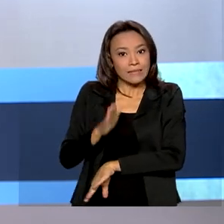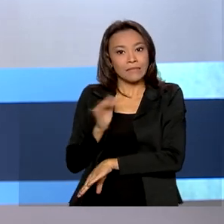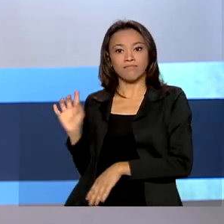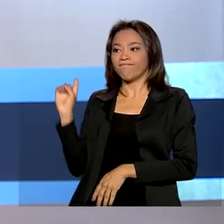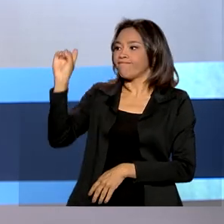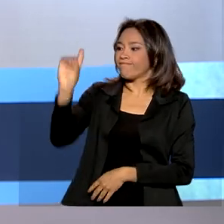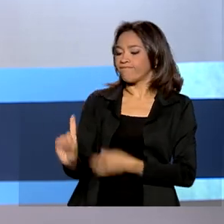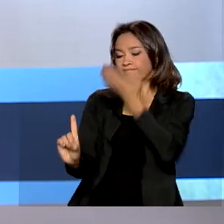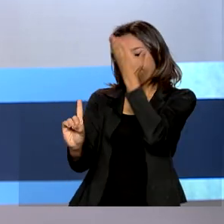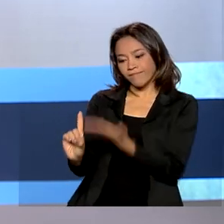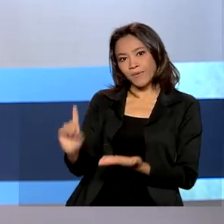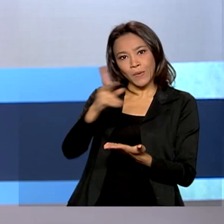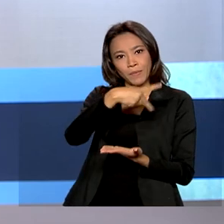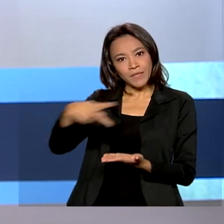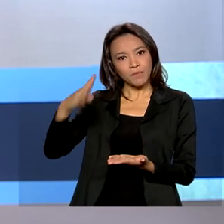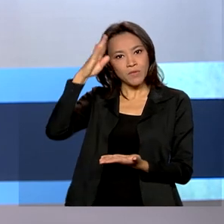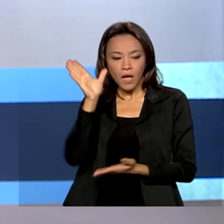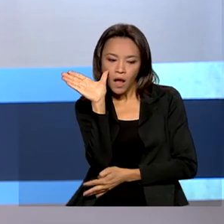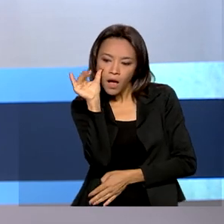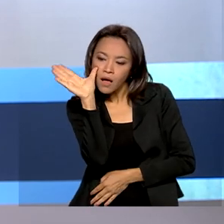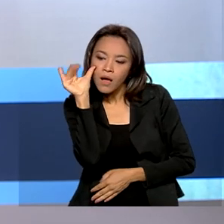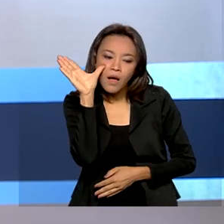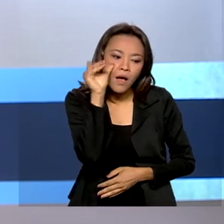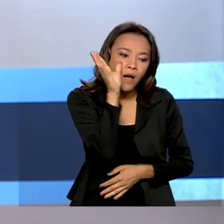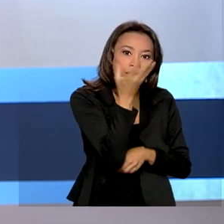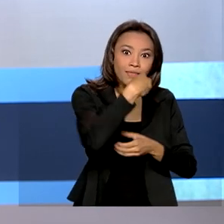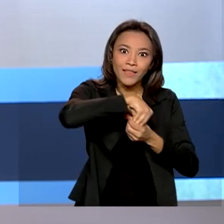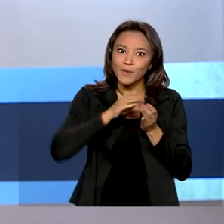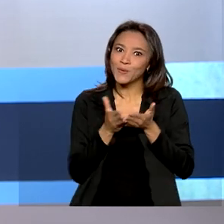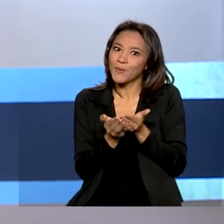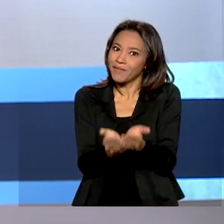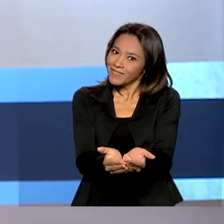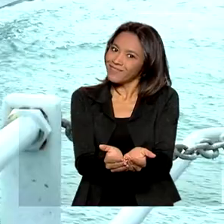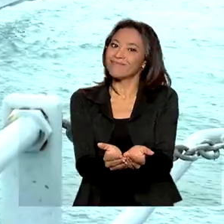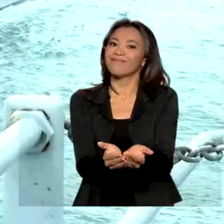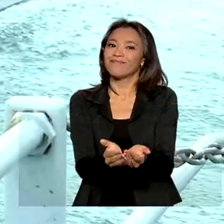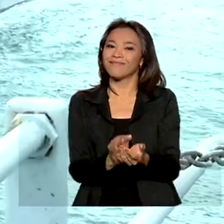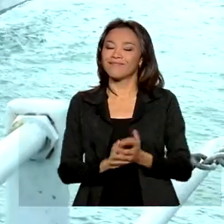Jair Bolsonaro acompanhou a simulação a bordo de um navio atlântico.